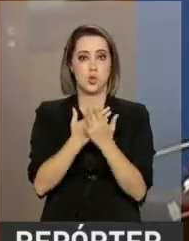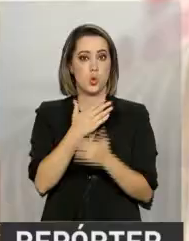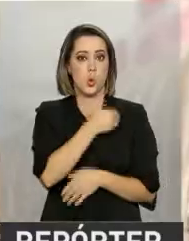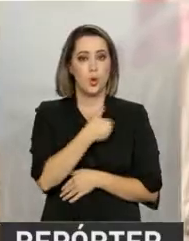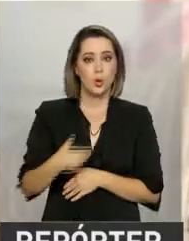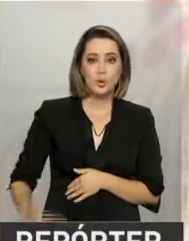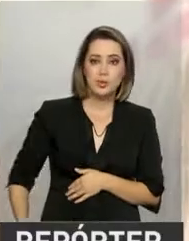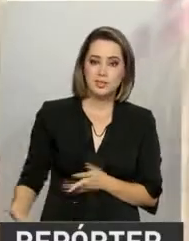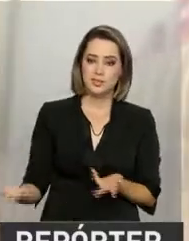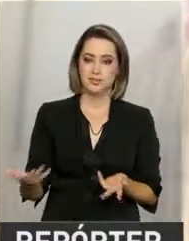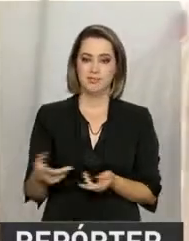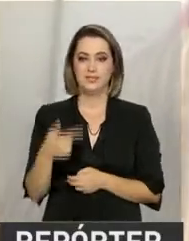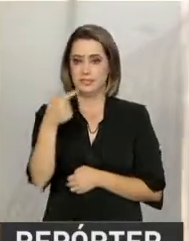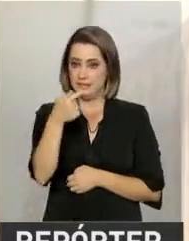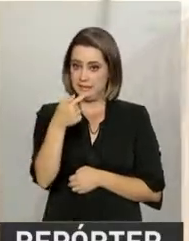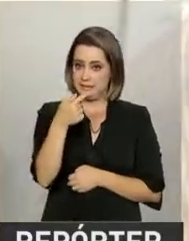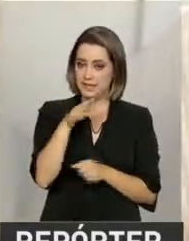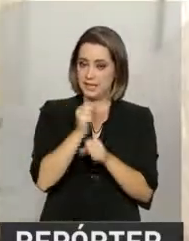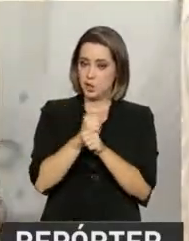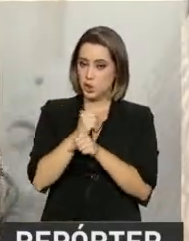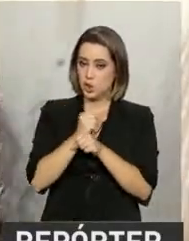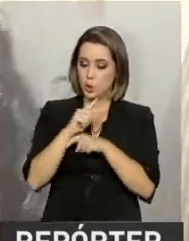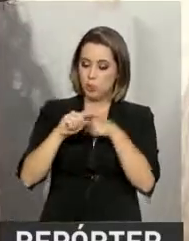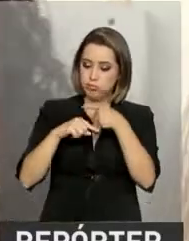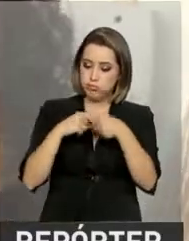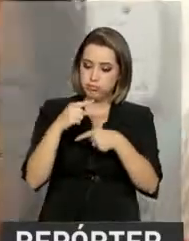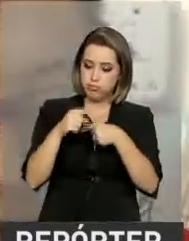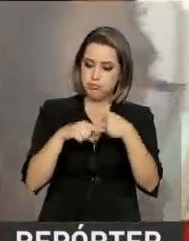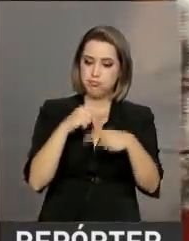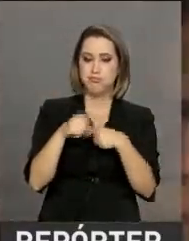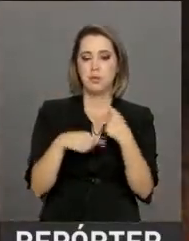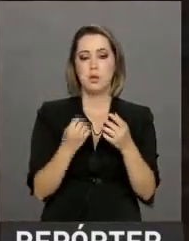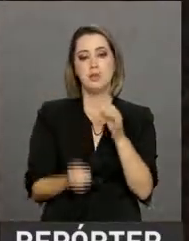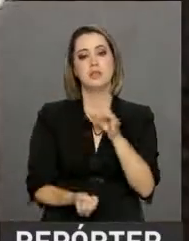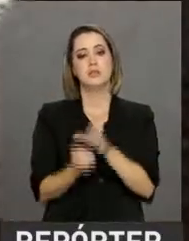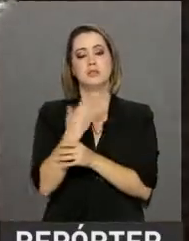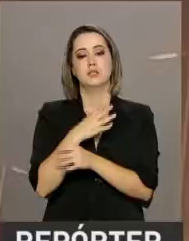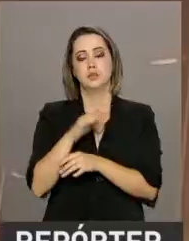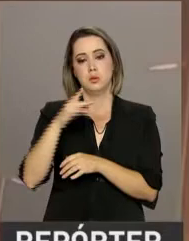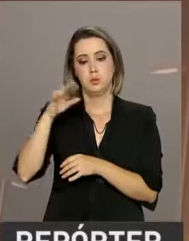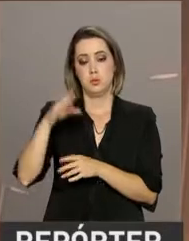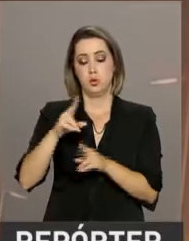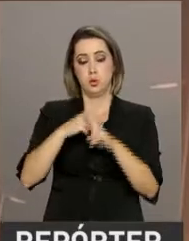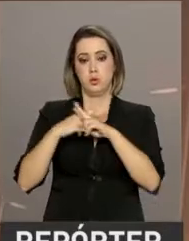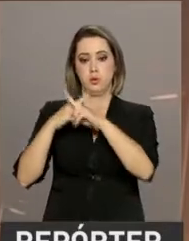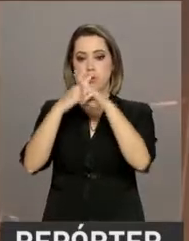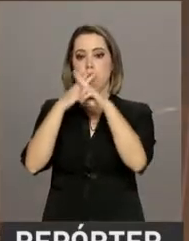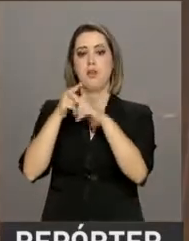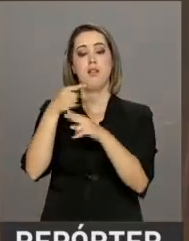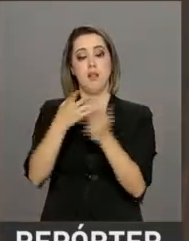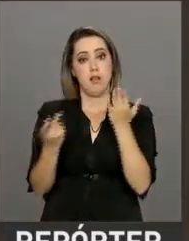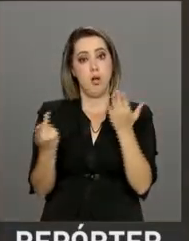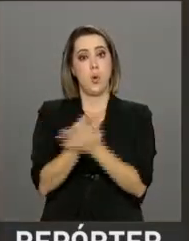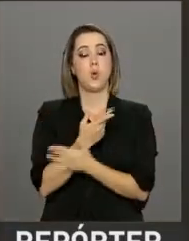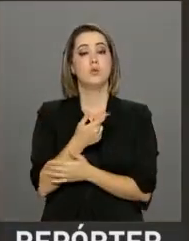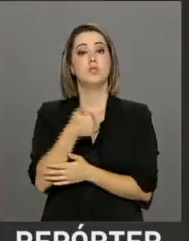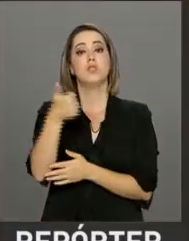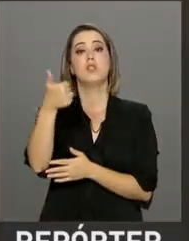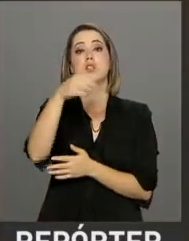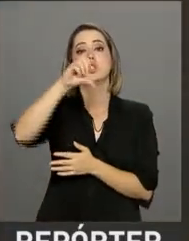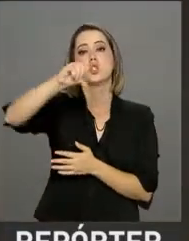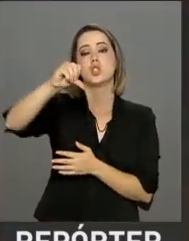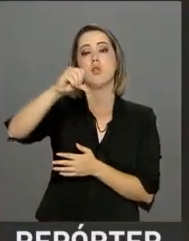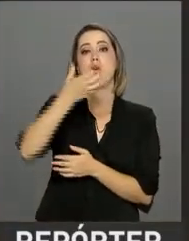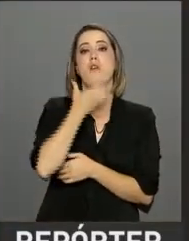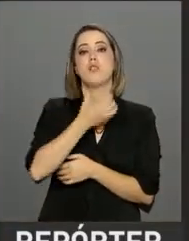difícil, né? Quase 7 anos depois do professor Cândido ter a ideia de produzir um satélite, o equipamento foi lançado ao espaço no dia 19